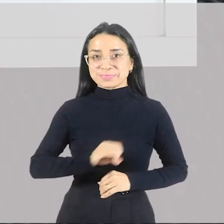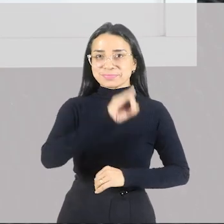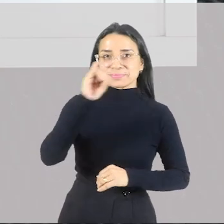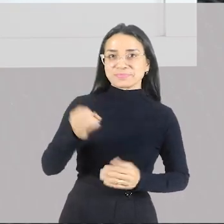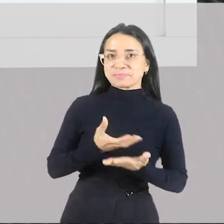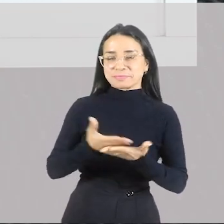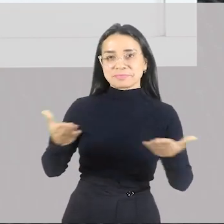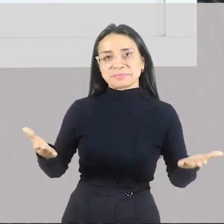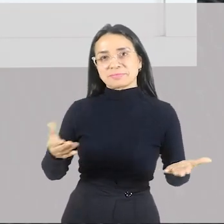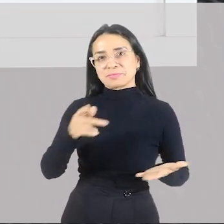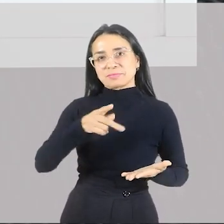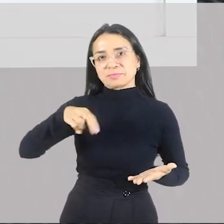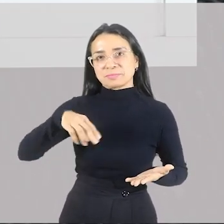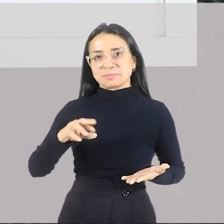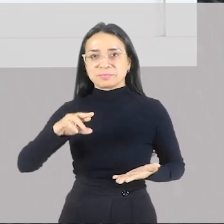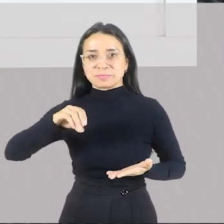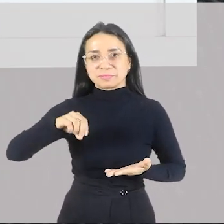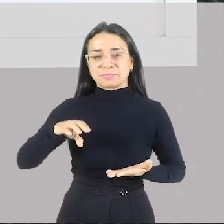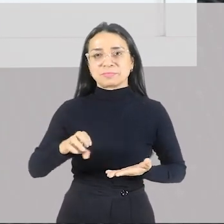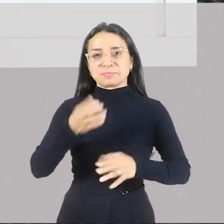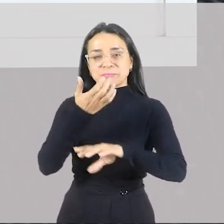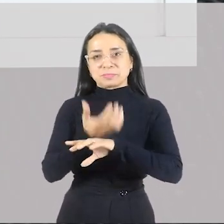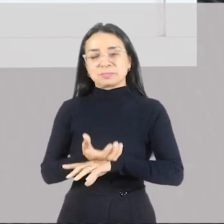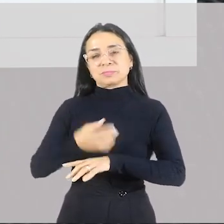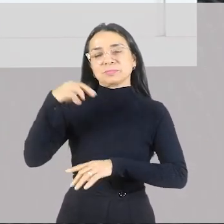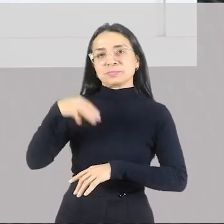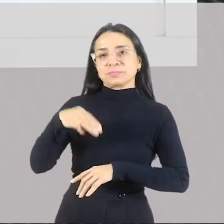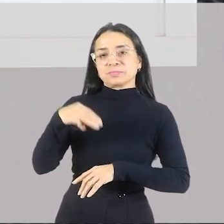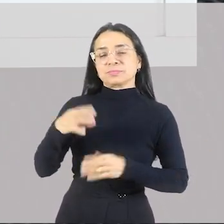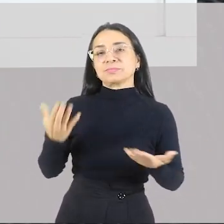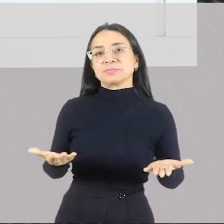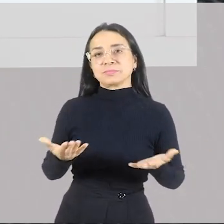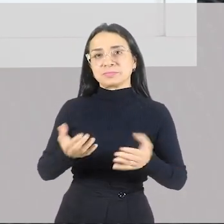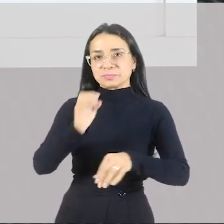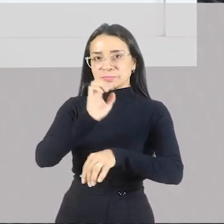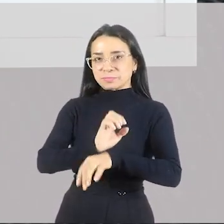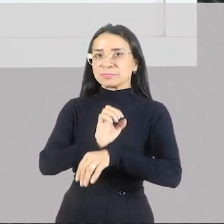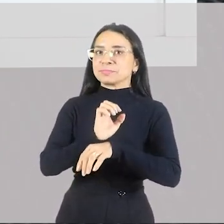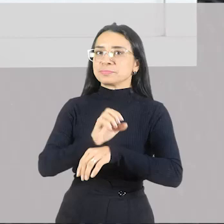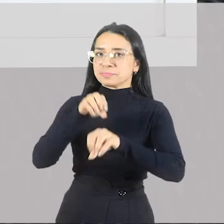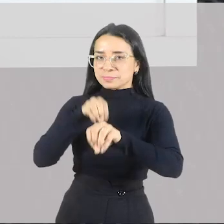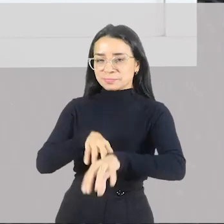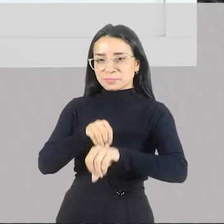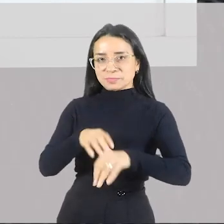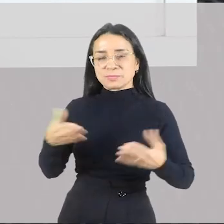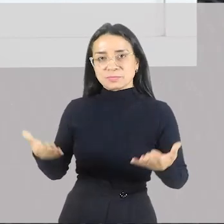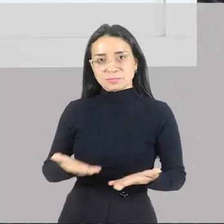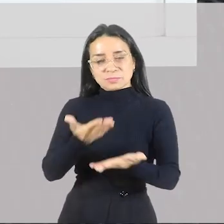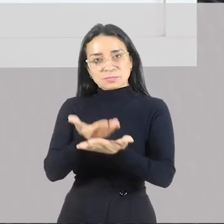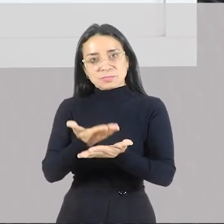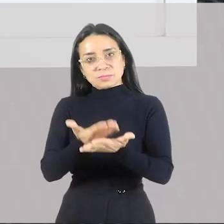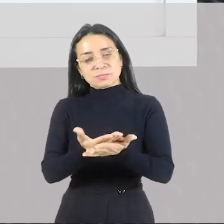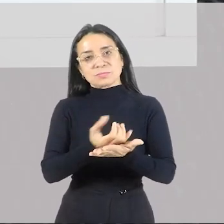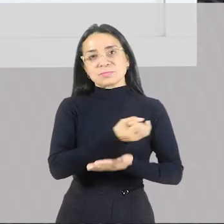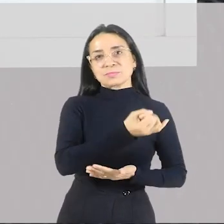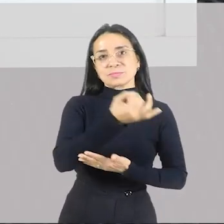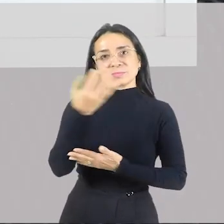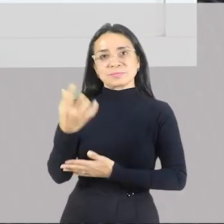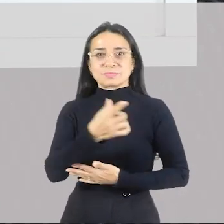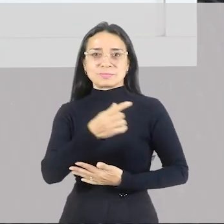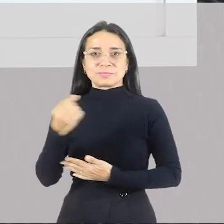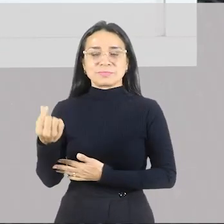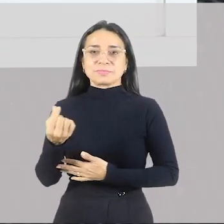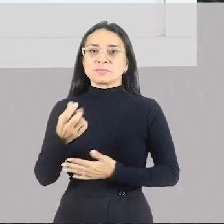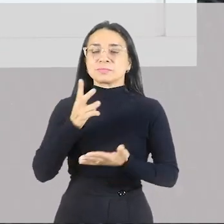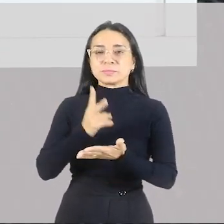Olá pessoal, o professor Maroni Becker, professor de matemática da Rede Estadual de Ensino. Vamos hoje dar uma aula sobre análise combinatória,